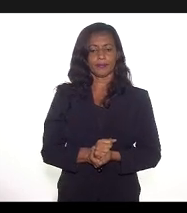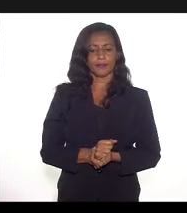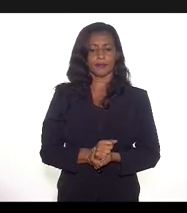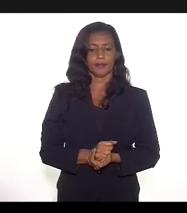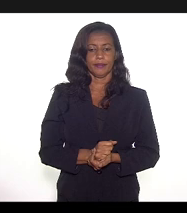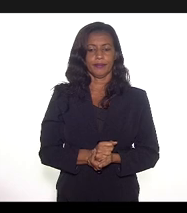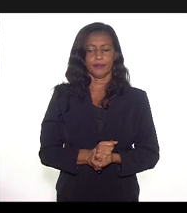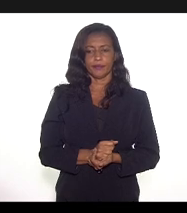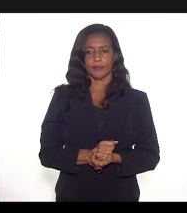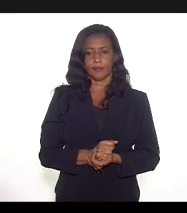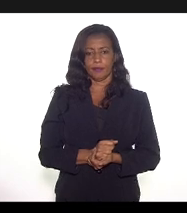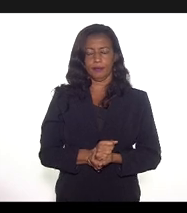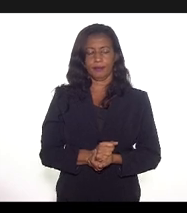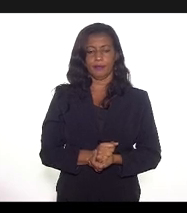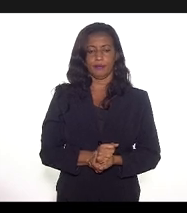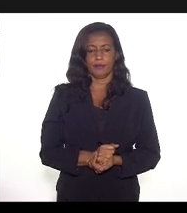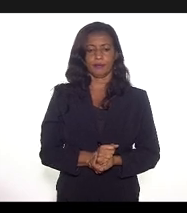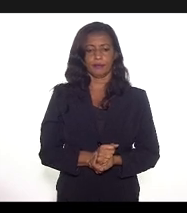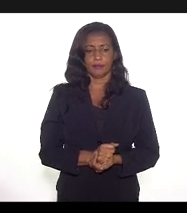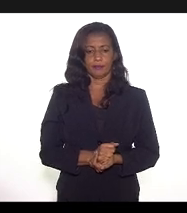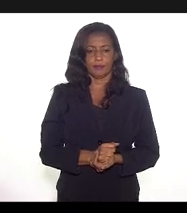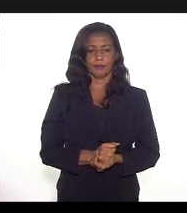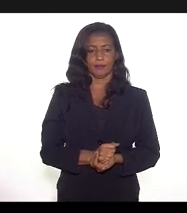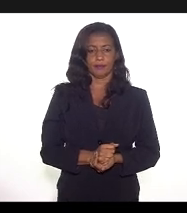discutir. Quero discutir.